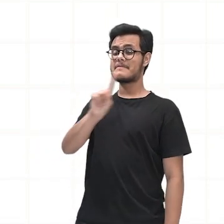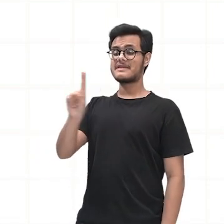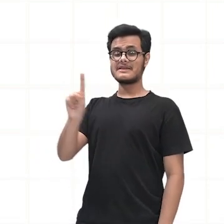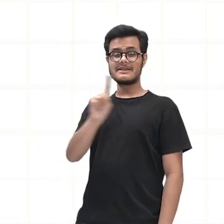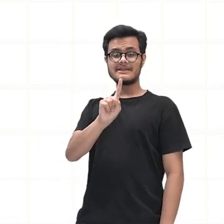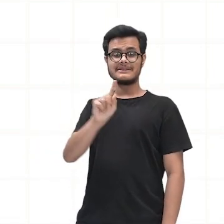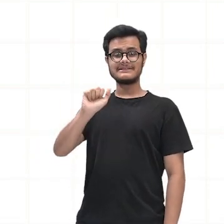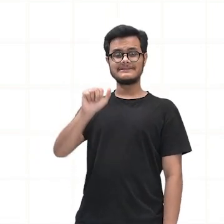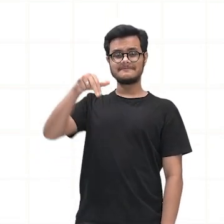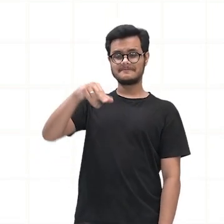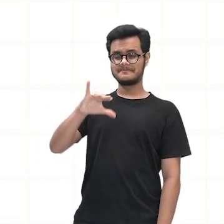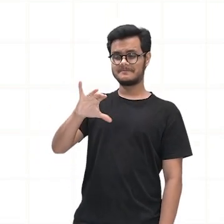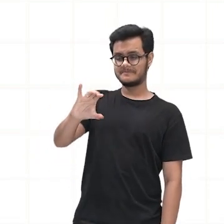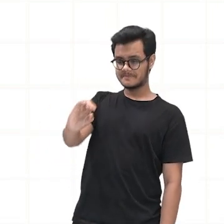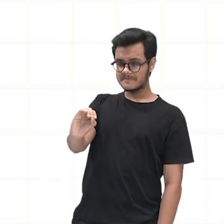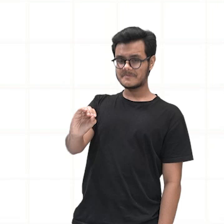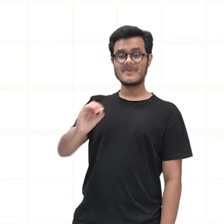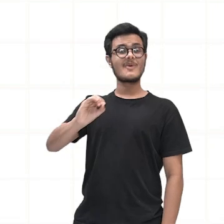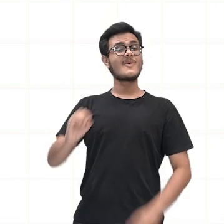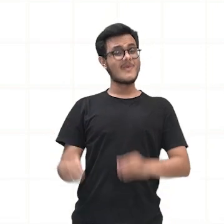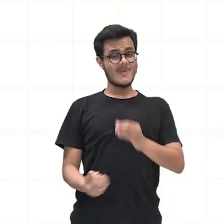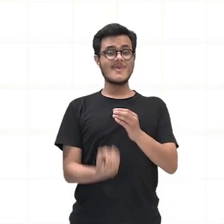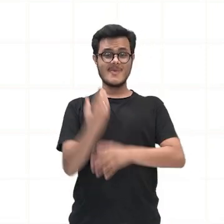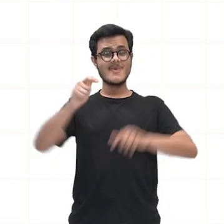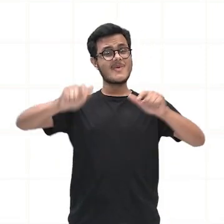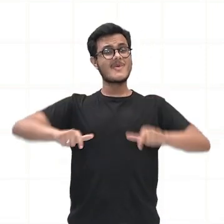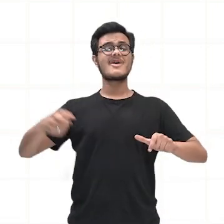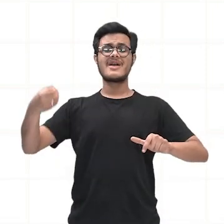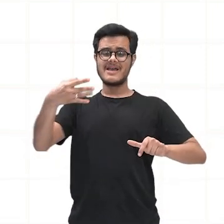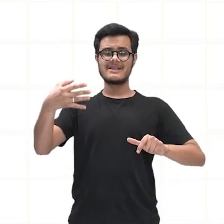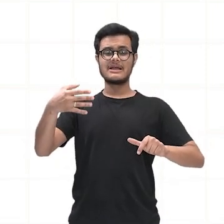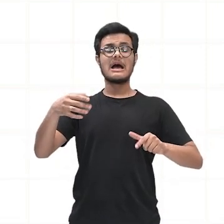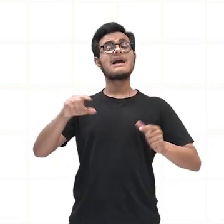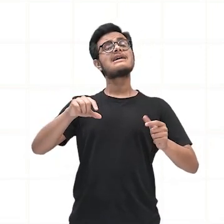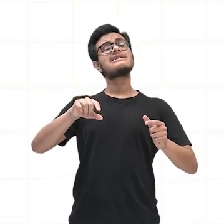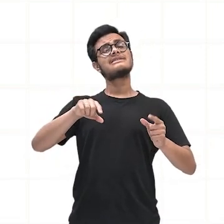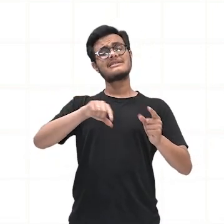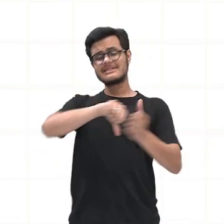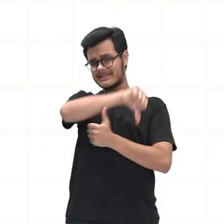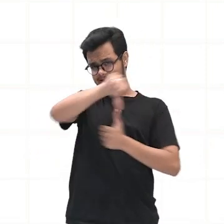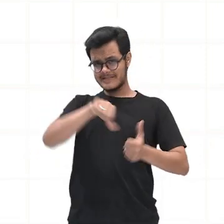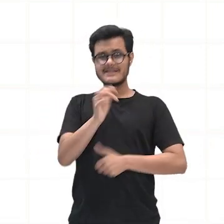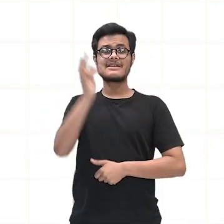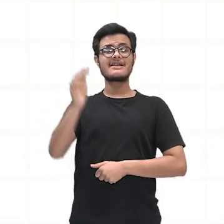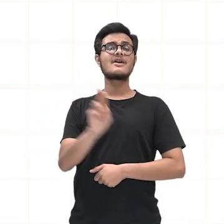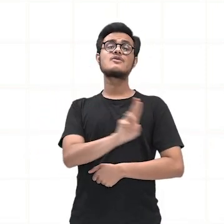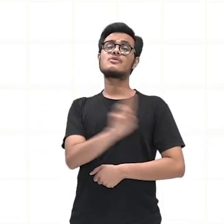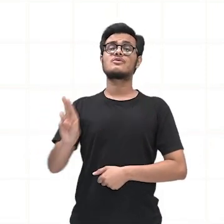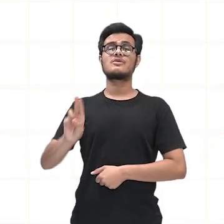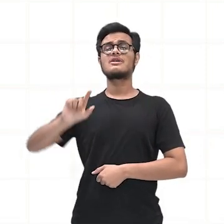que posteriormente seria renomada e receberia o nome de